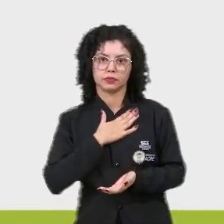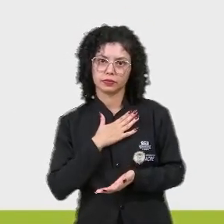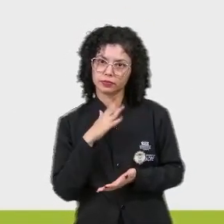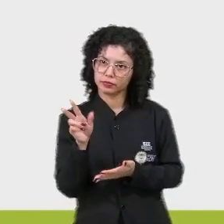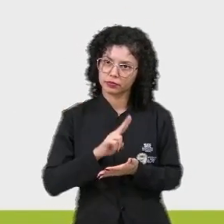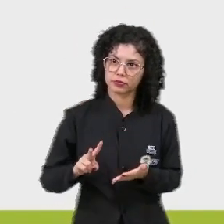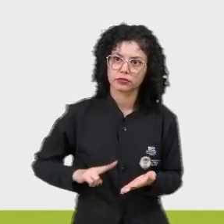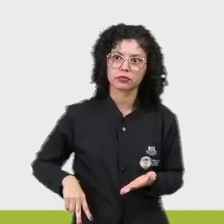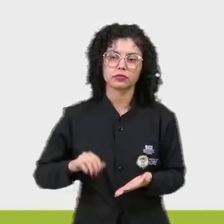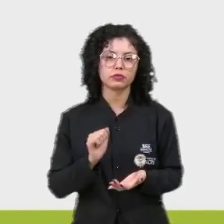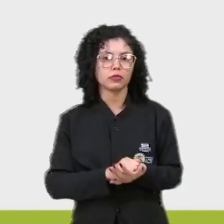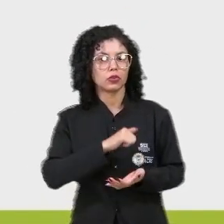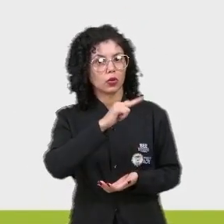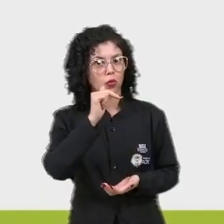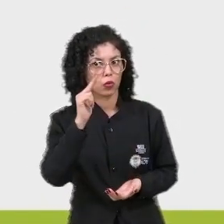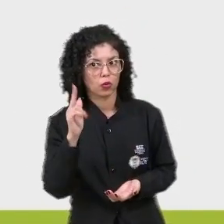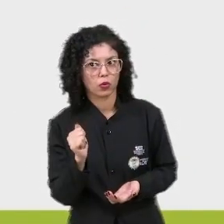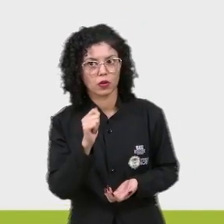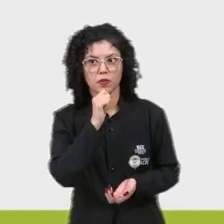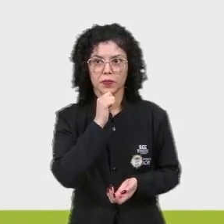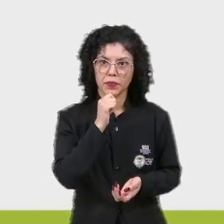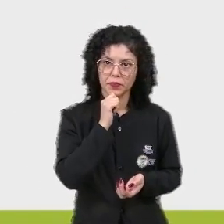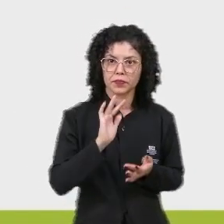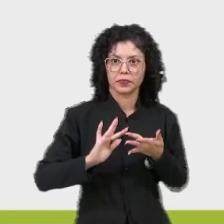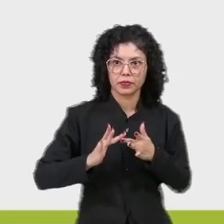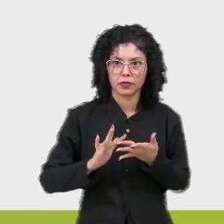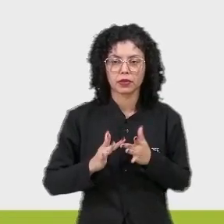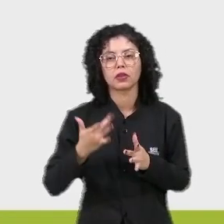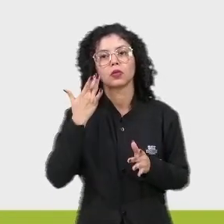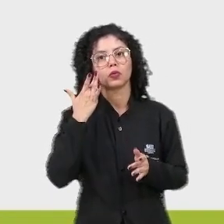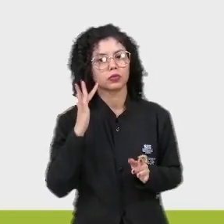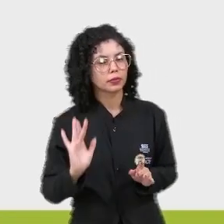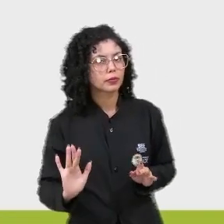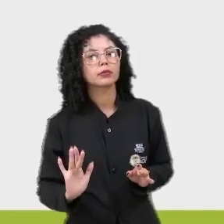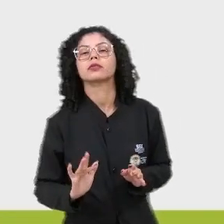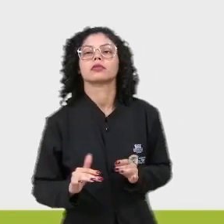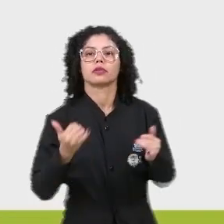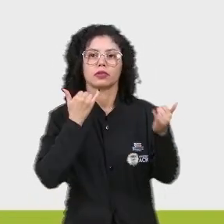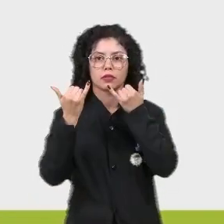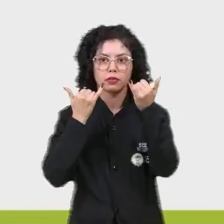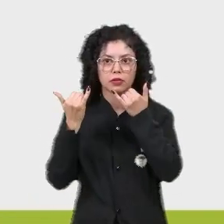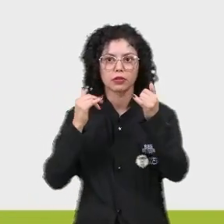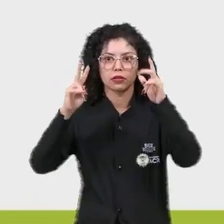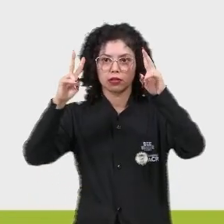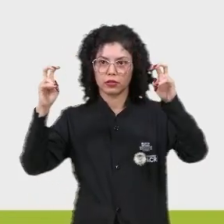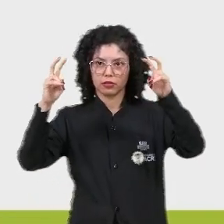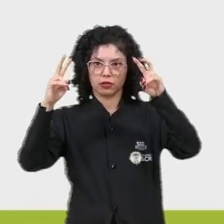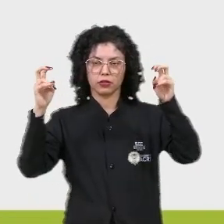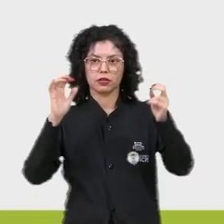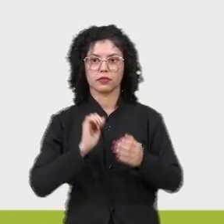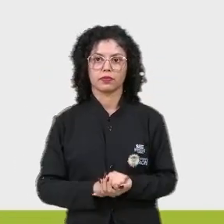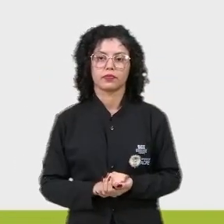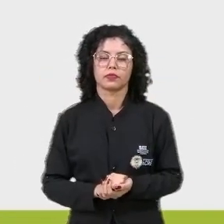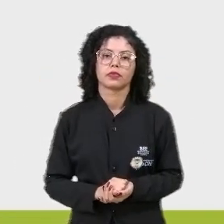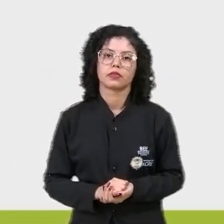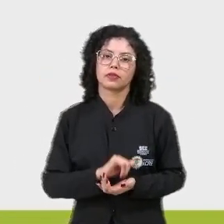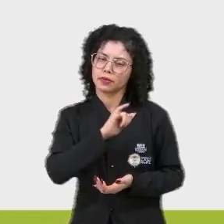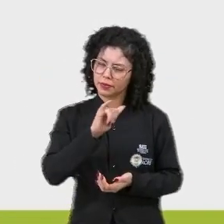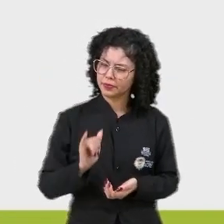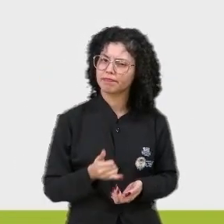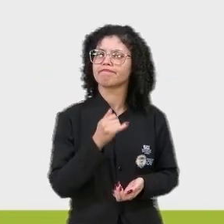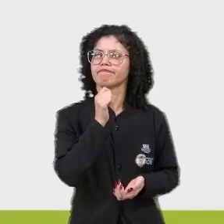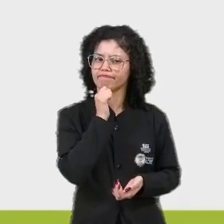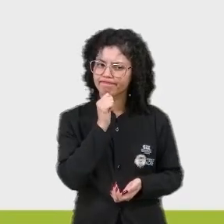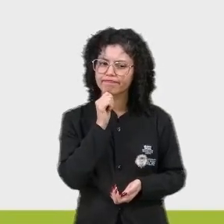leitor. Talvez se você nunca teve contato ou não sabia dessa informação a respeito de Van Gogh, provavelmente você